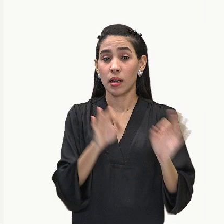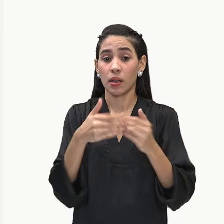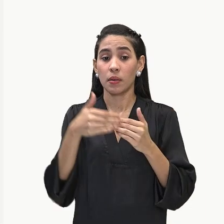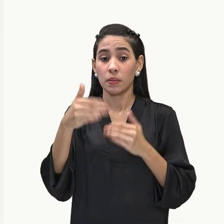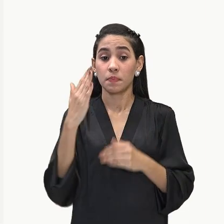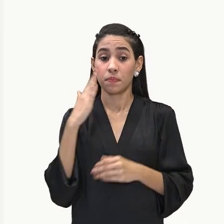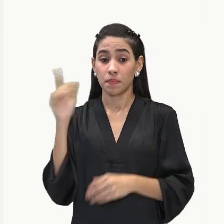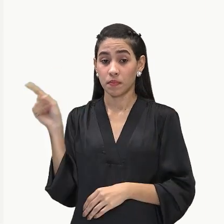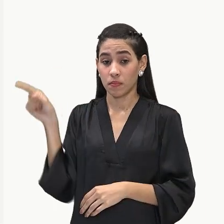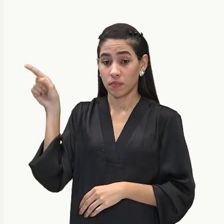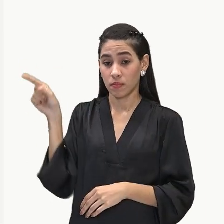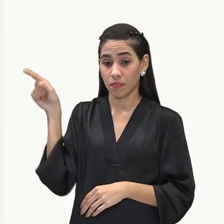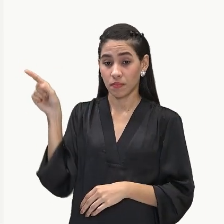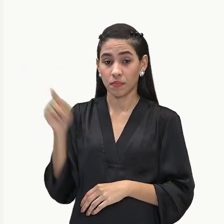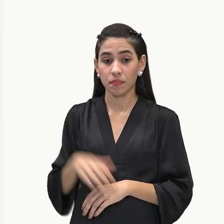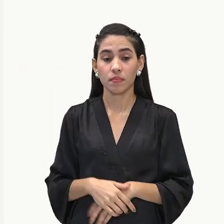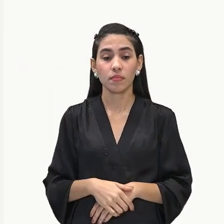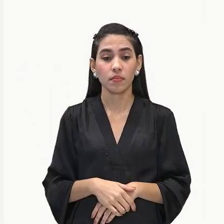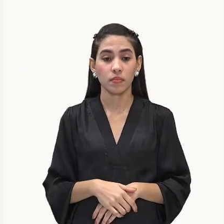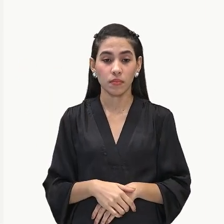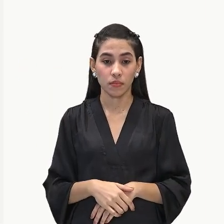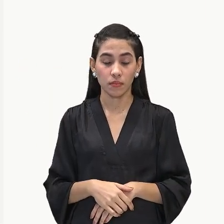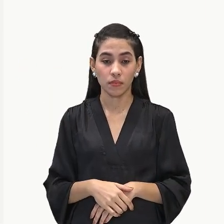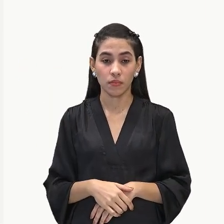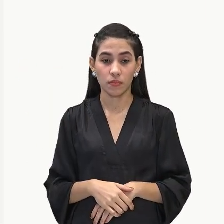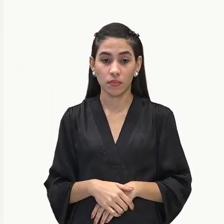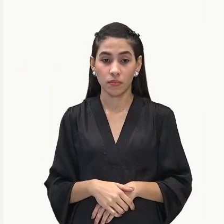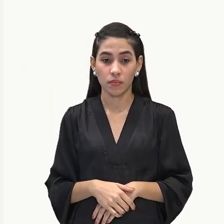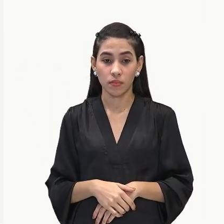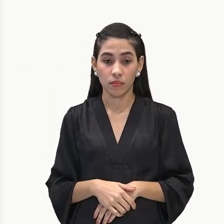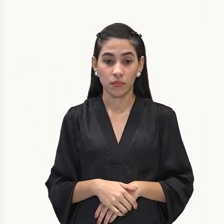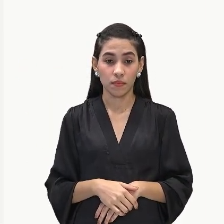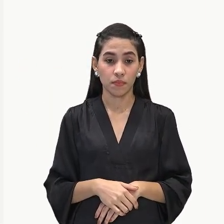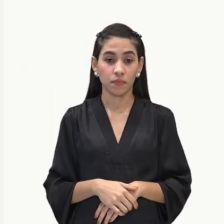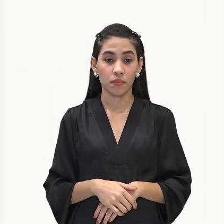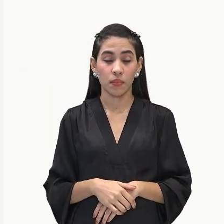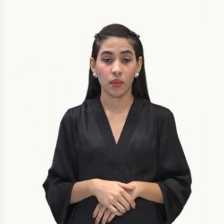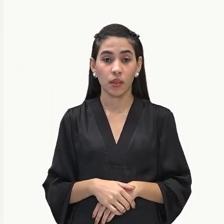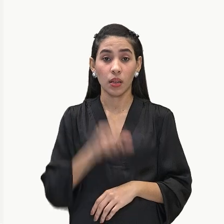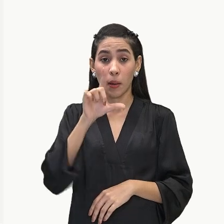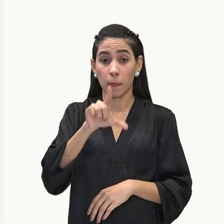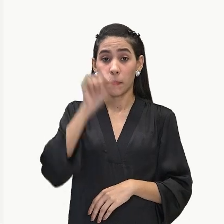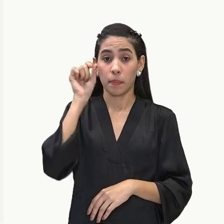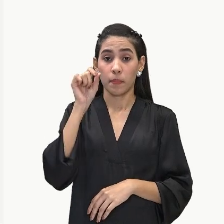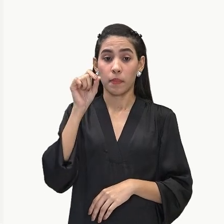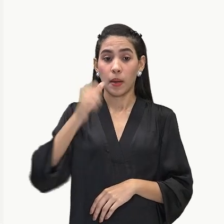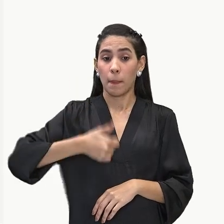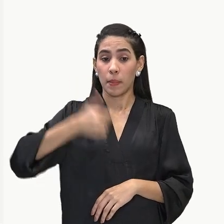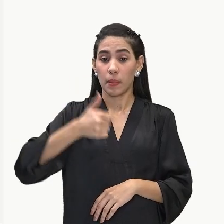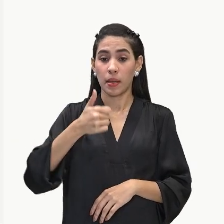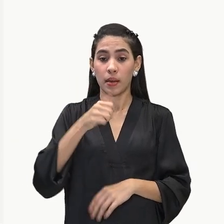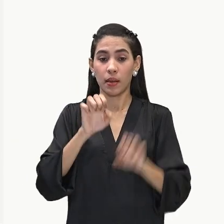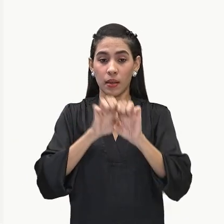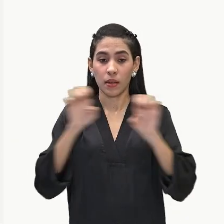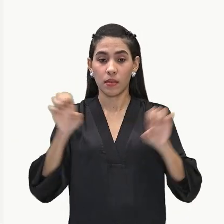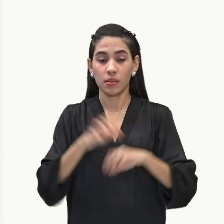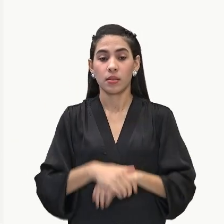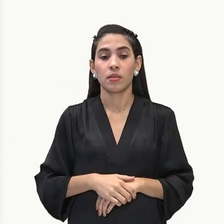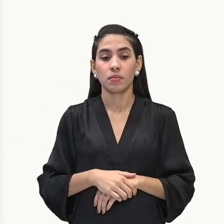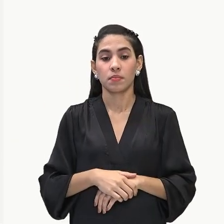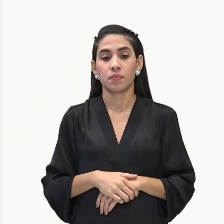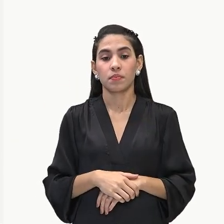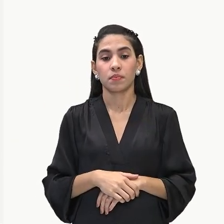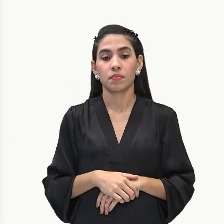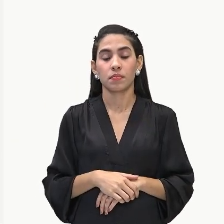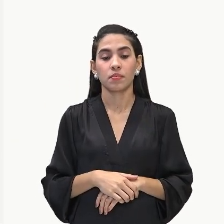aí. Nós vamos pegar a primeira equação e vamos adicionar a